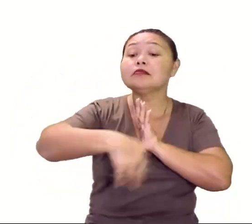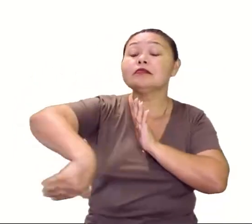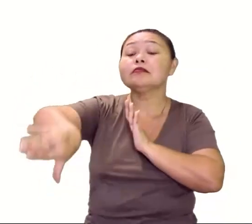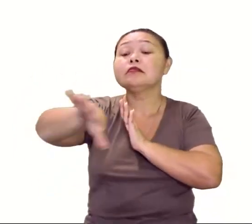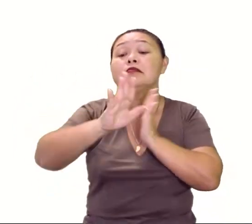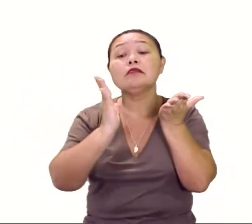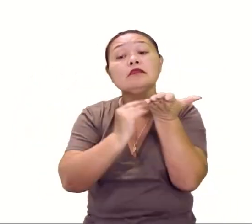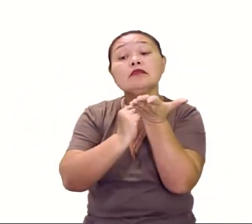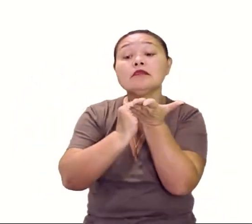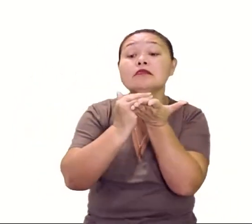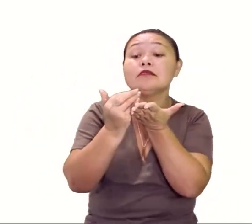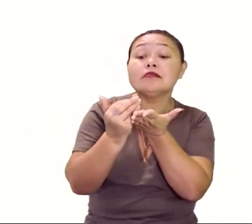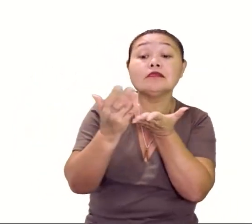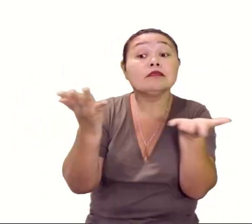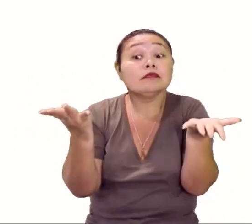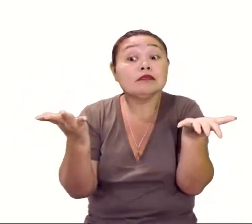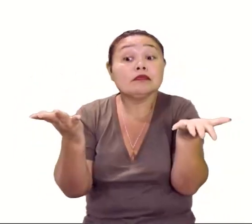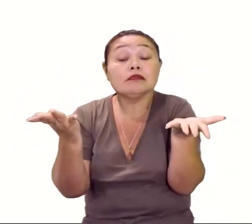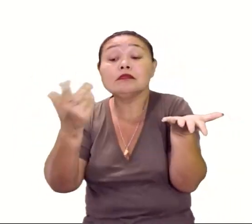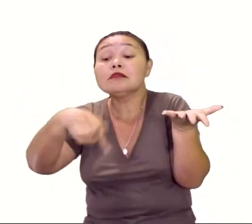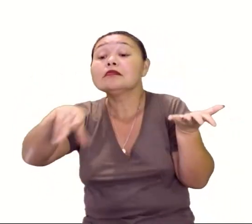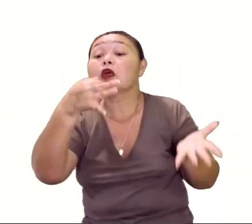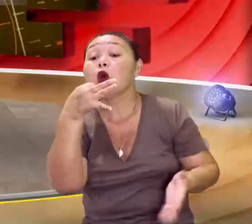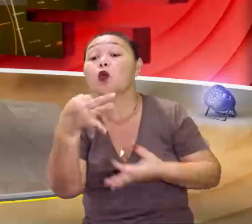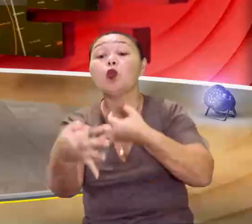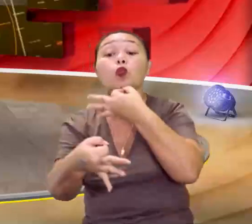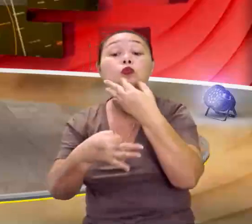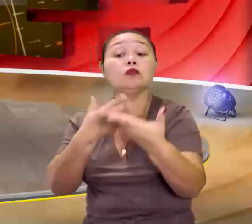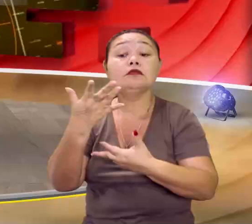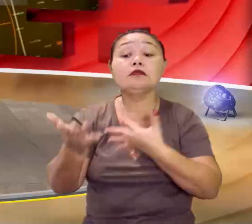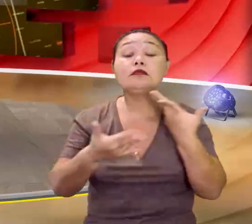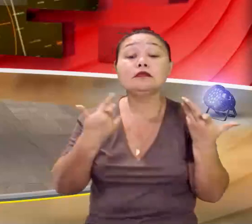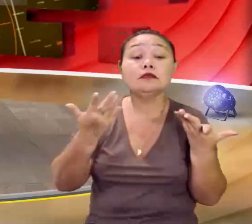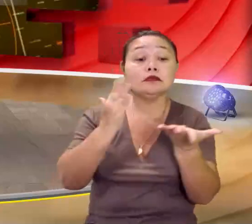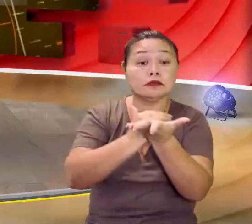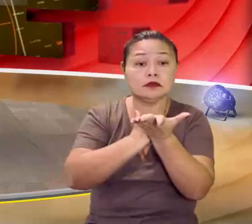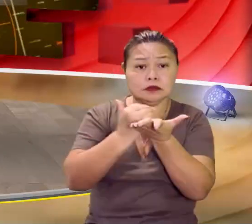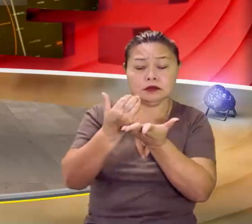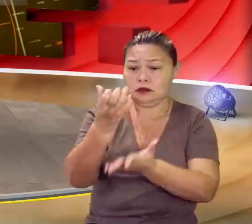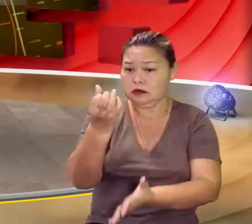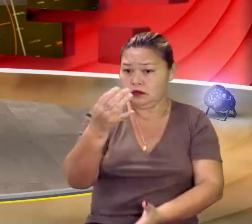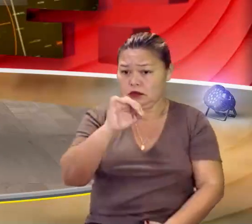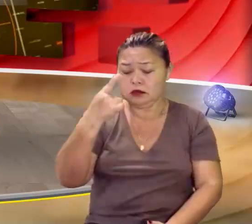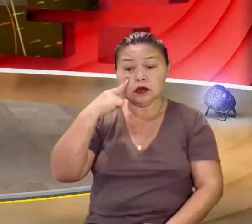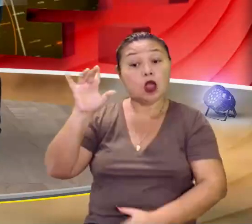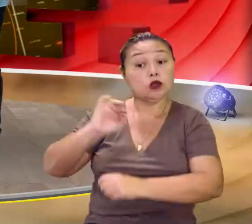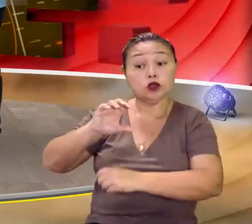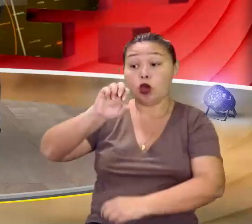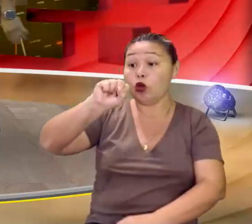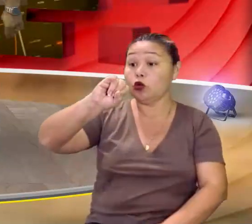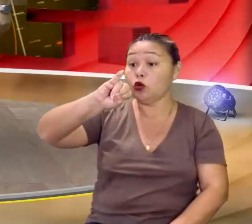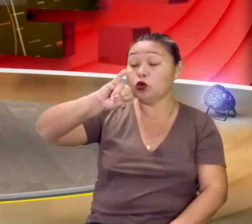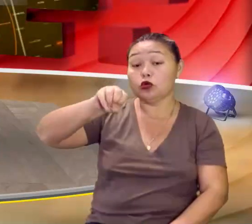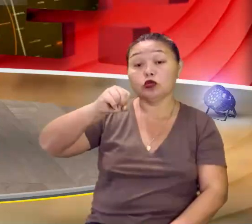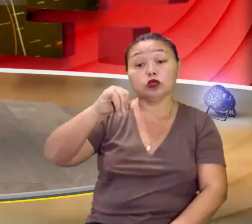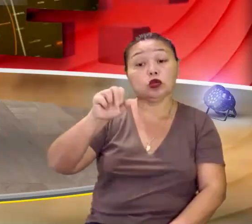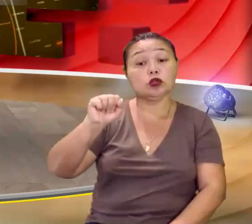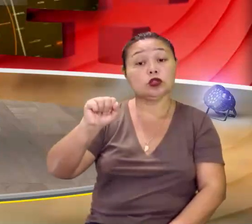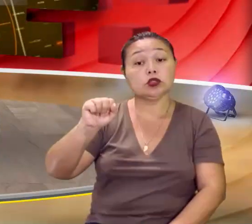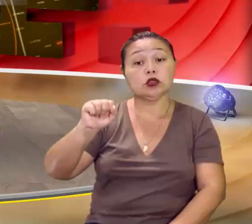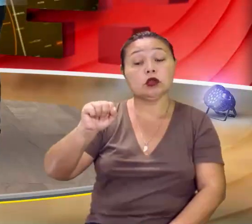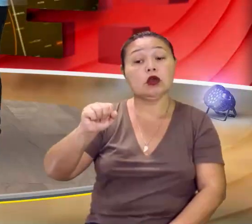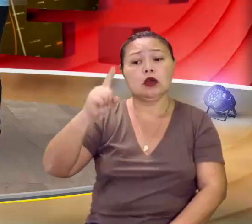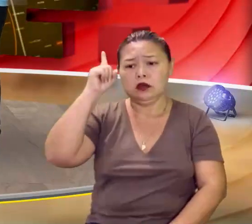por onde a gente começa? O que vocês acham? Por onde a gente começa? A gente já começa lá no 600 que cultiva soja? Fica